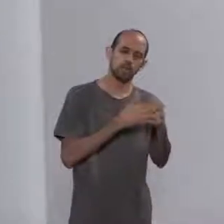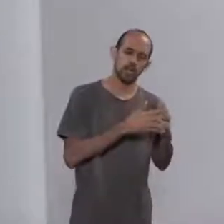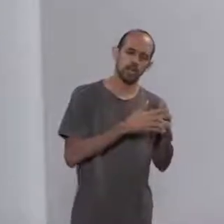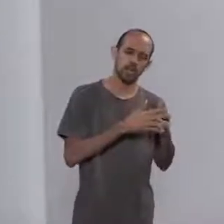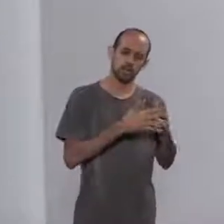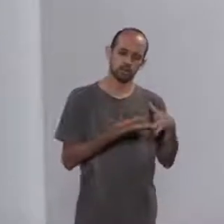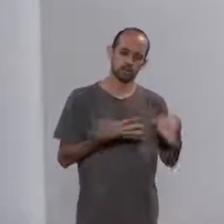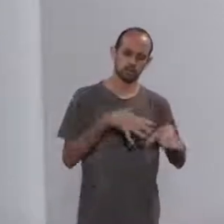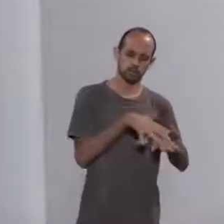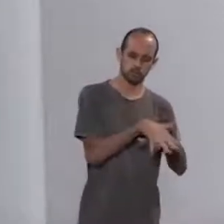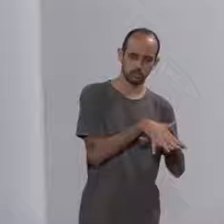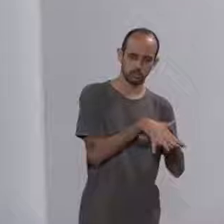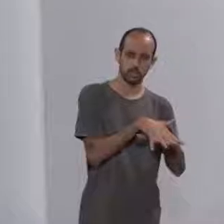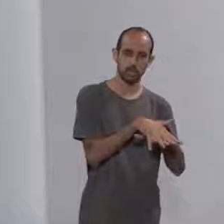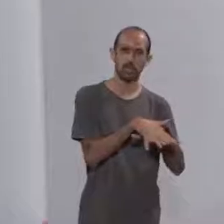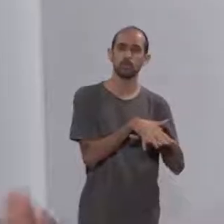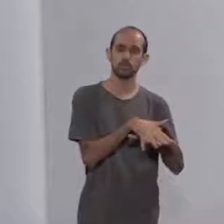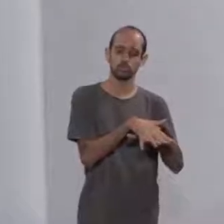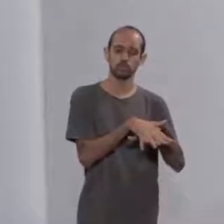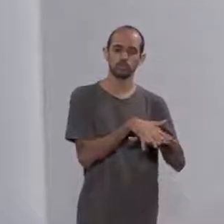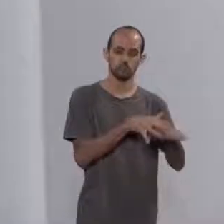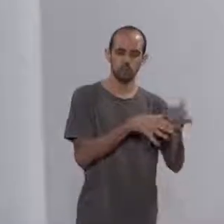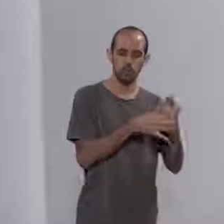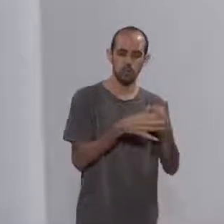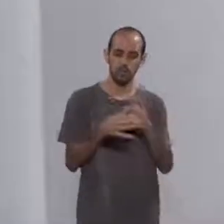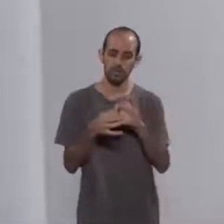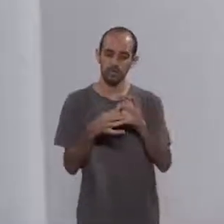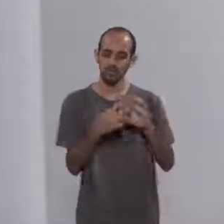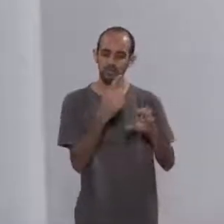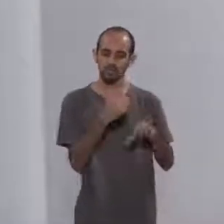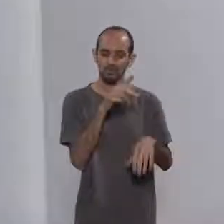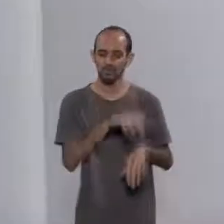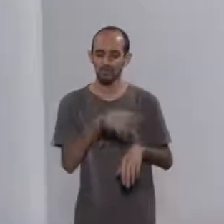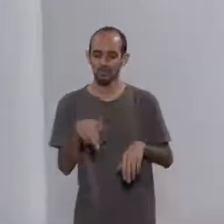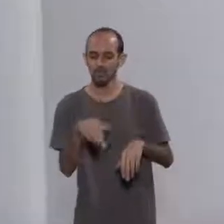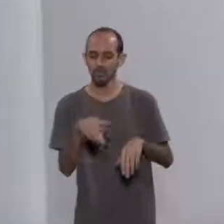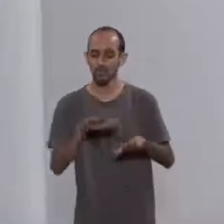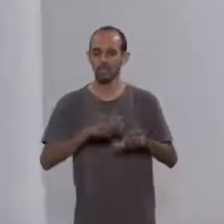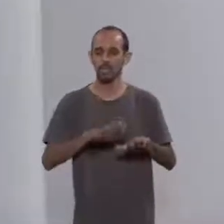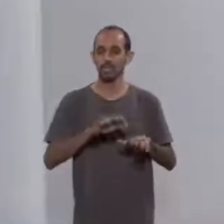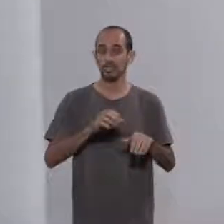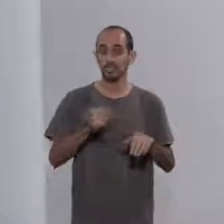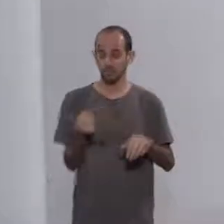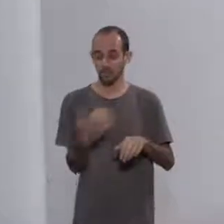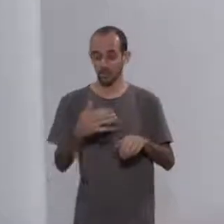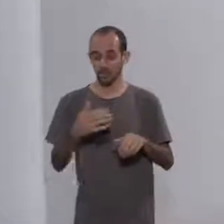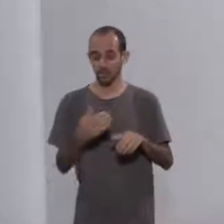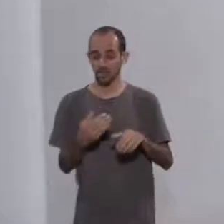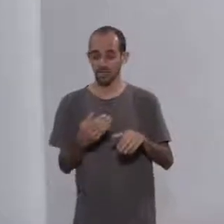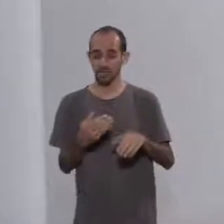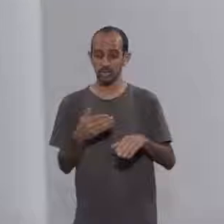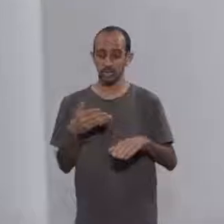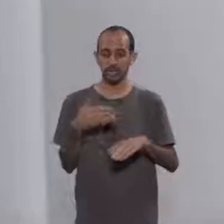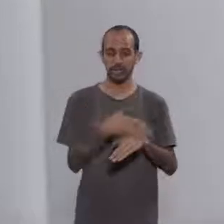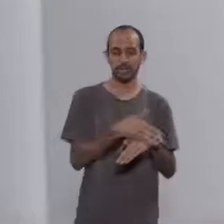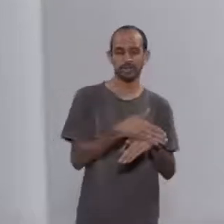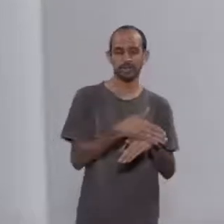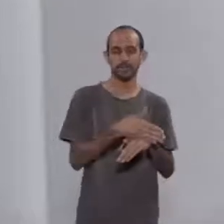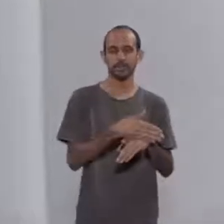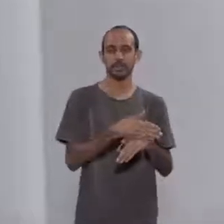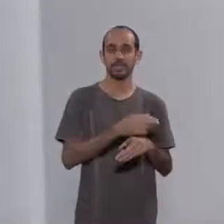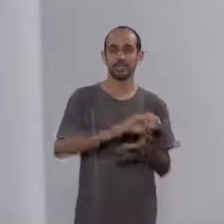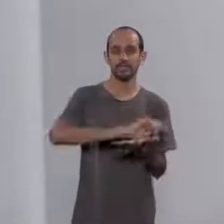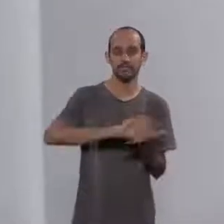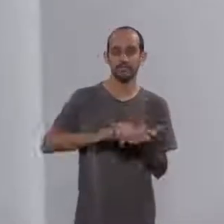de inclusão, quando o aluno está inserido num contexto que é um professor, quando vai para o segundo segmento, que são vários professores, aí a